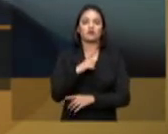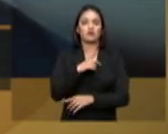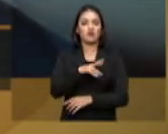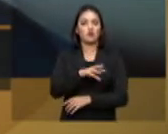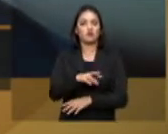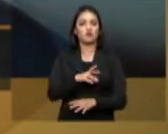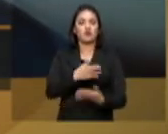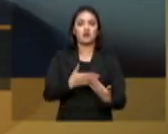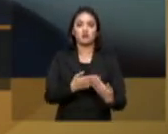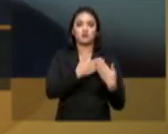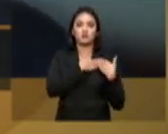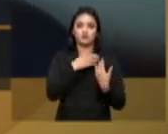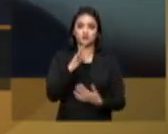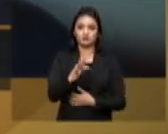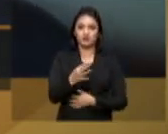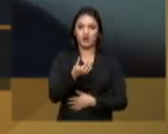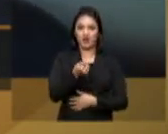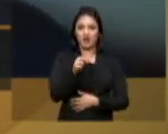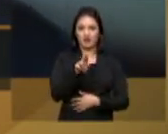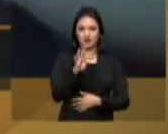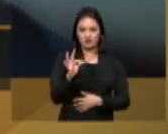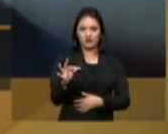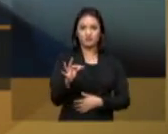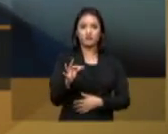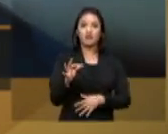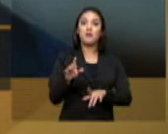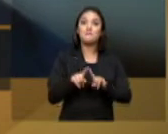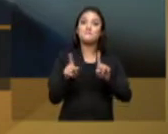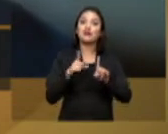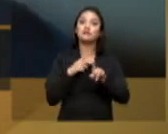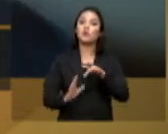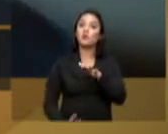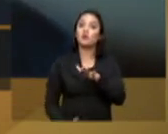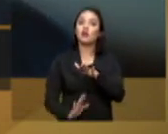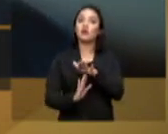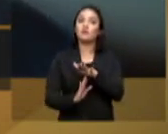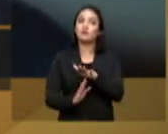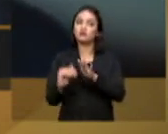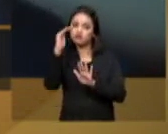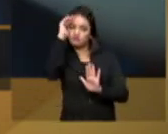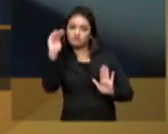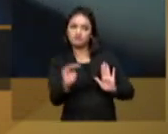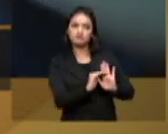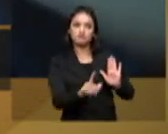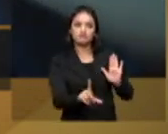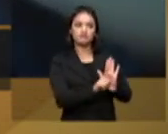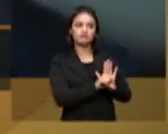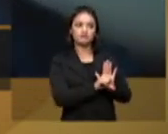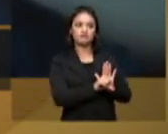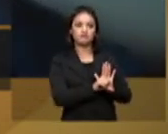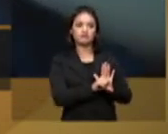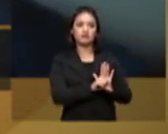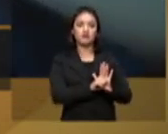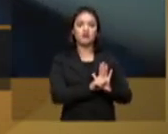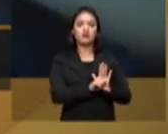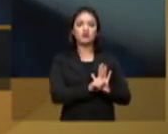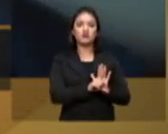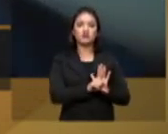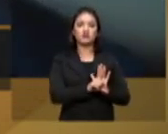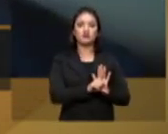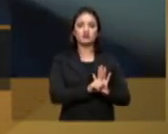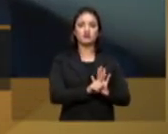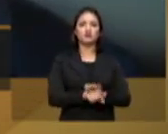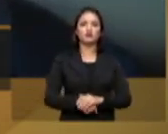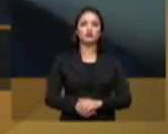técnica, ART, até certo limite legal. Na ocasião, destaquei em